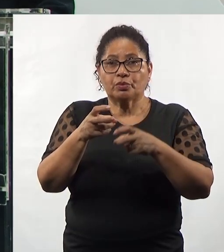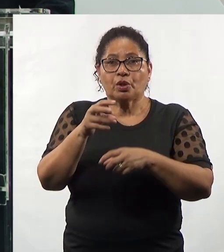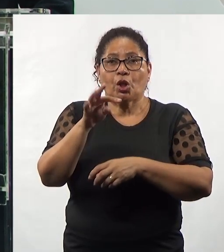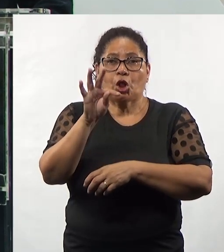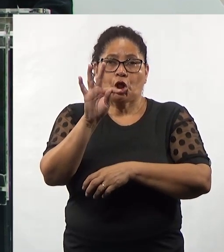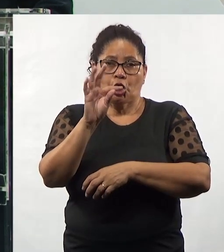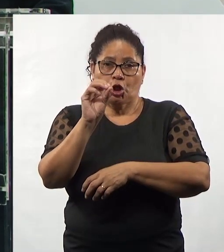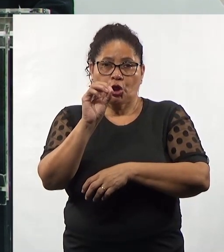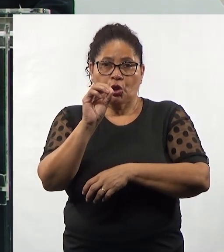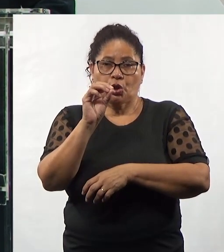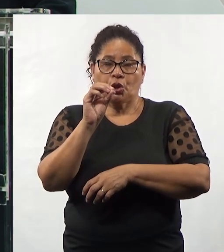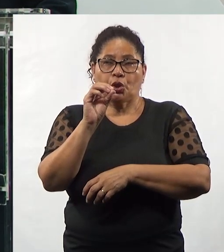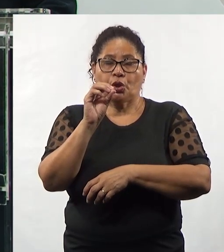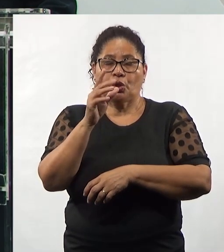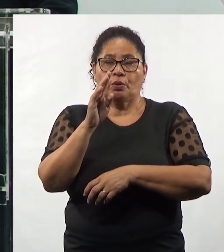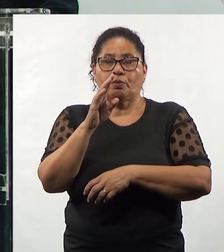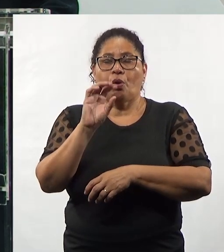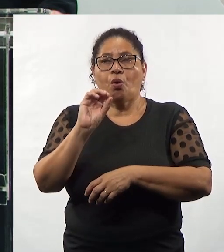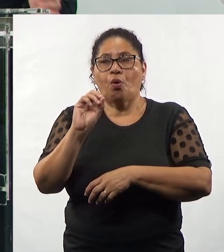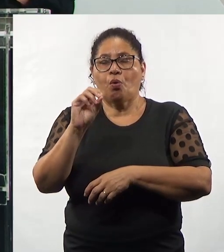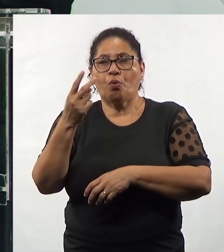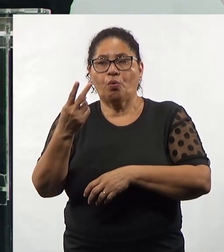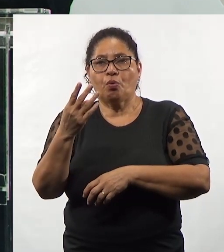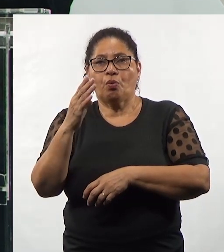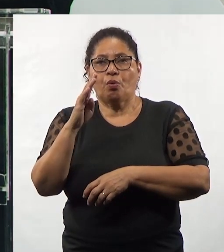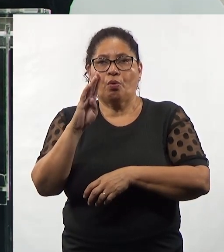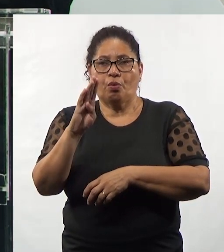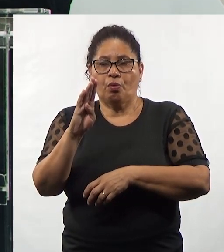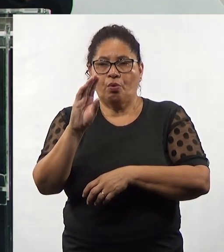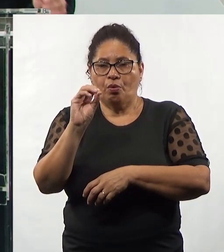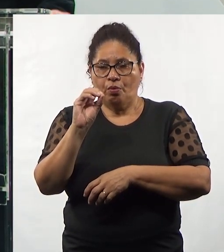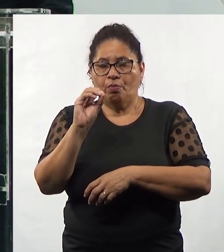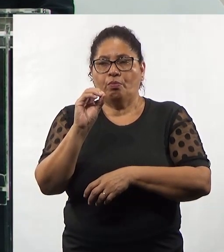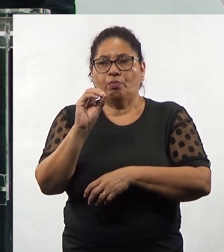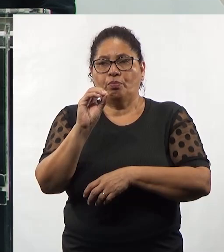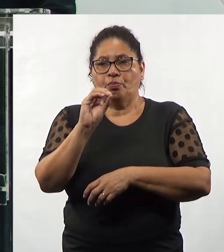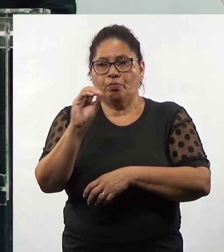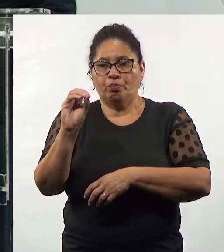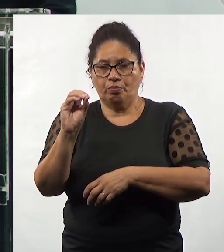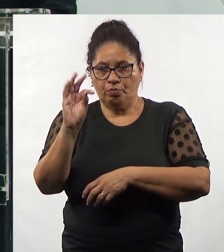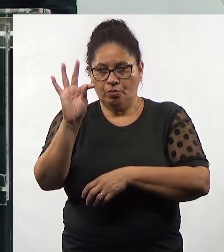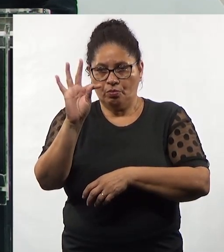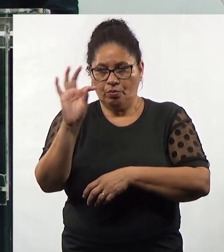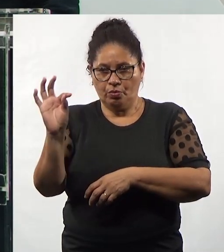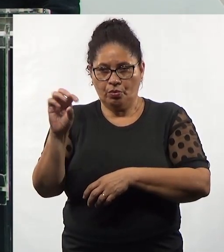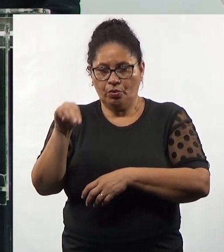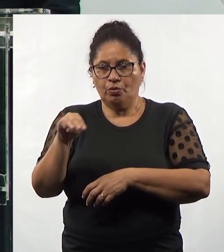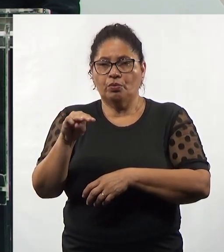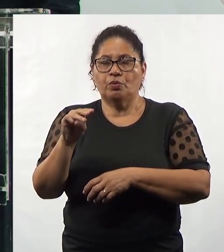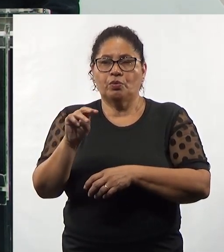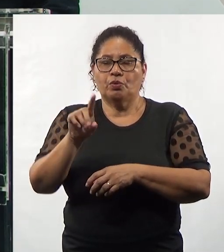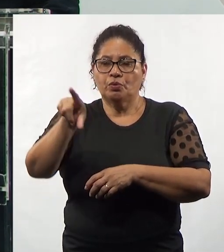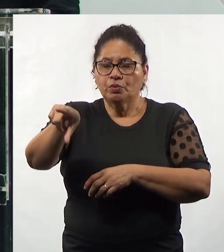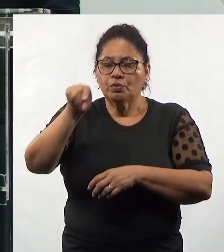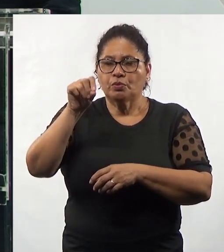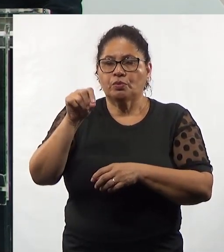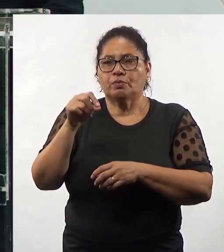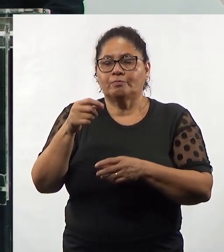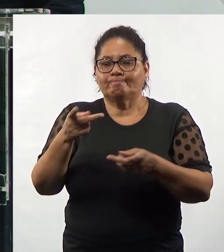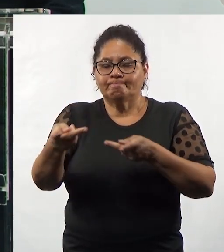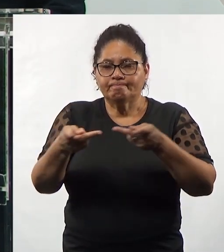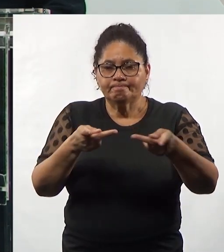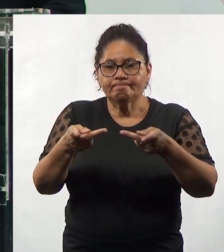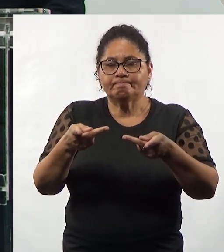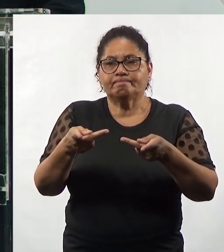top-down ou bottom-up, para um pensamento de seleção e priorização de